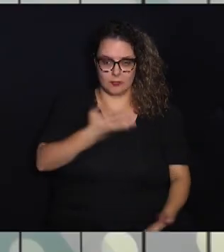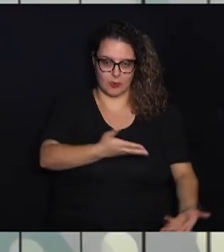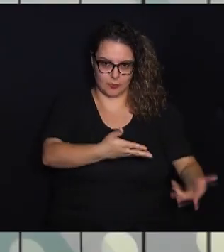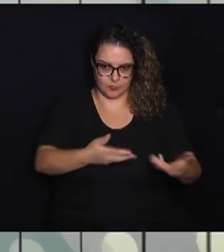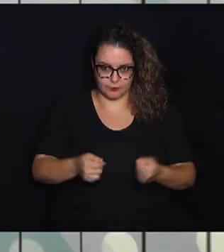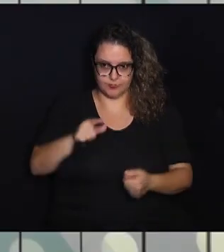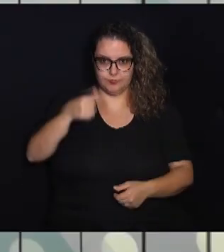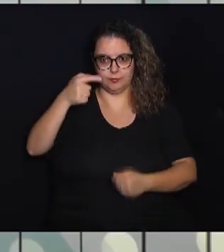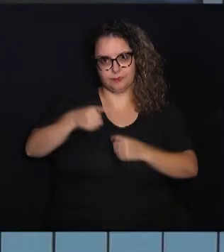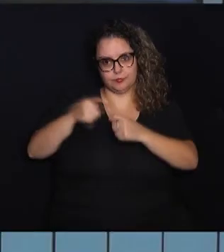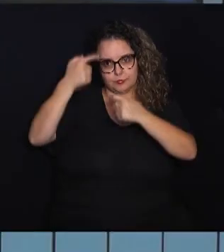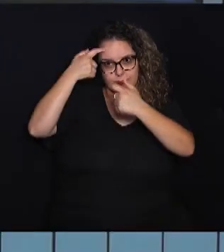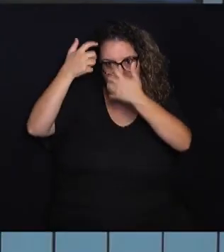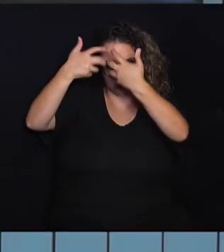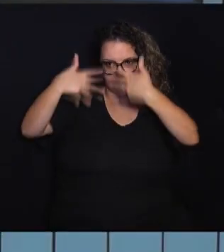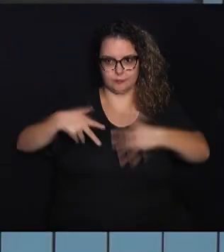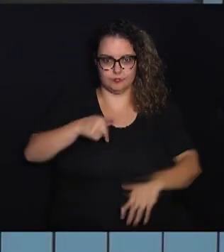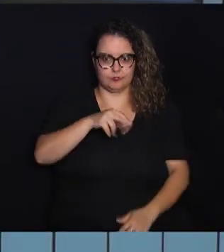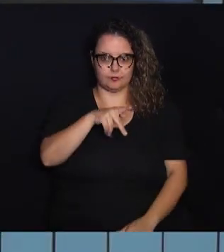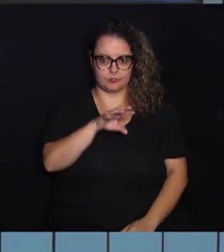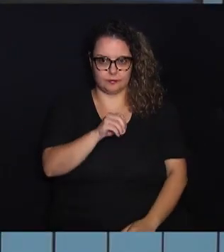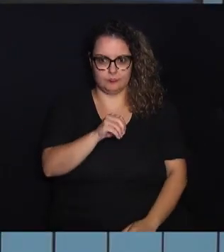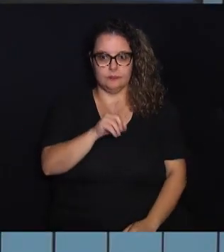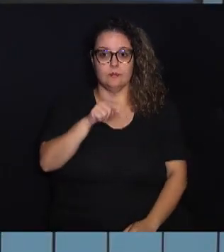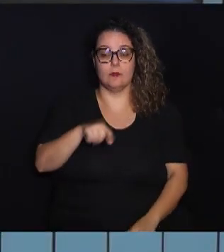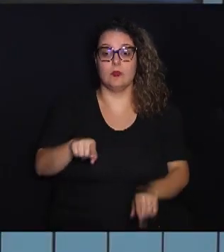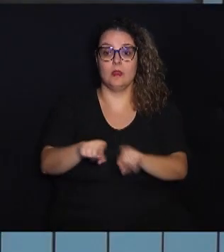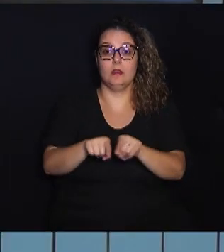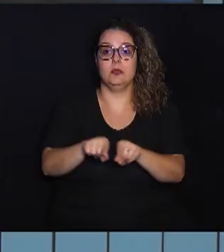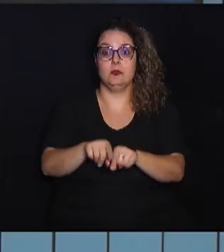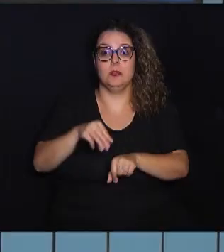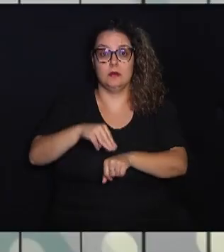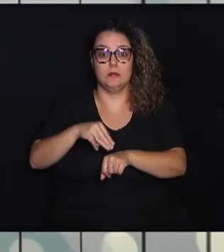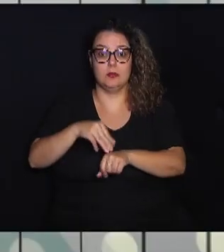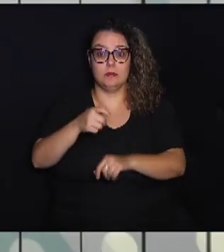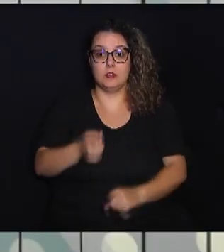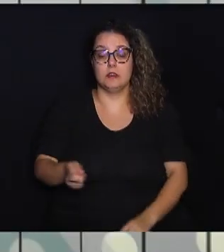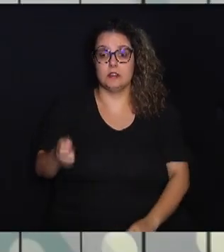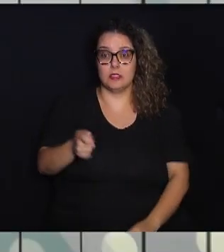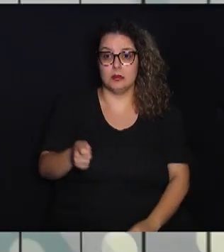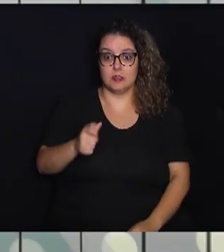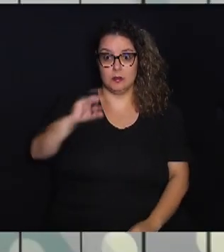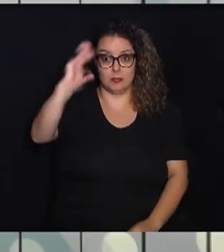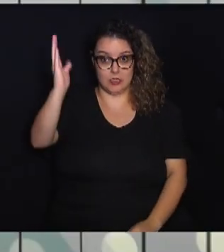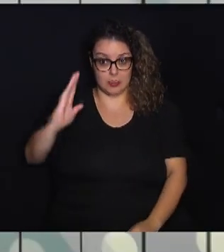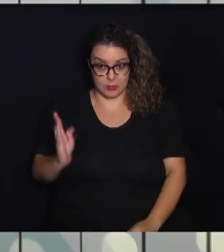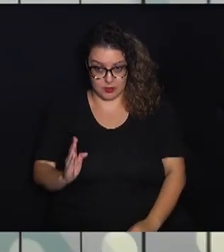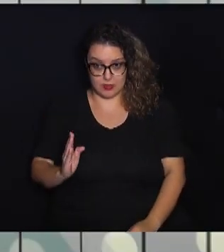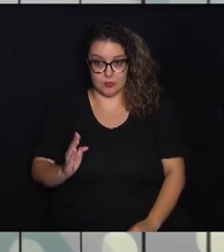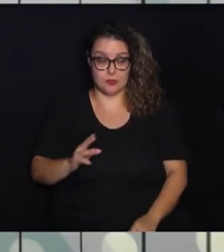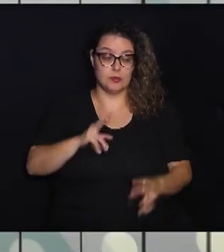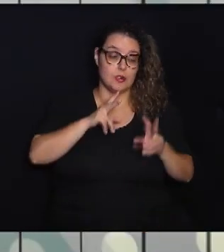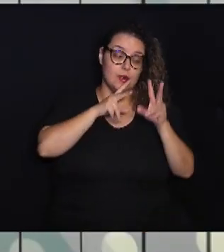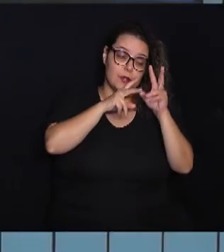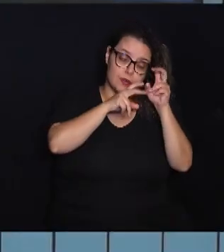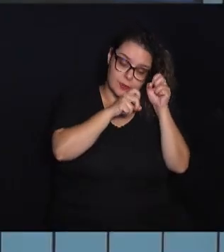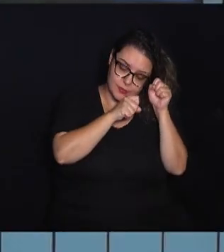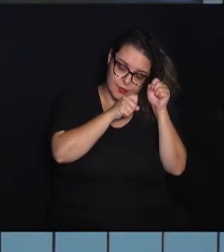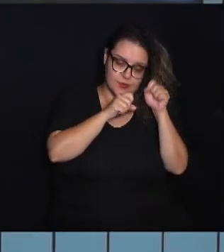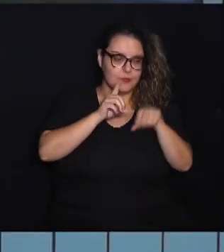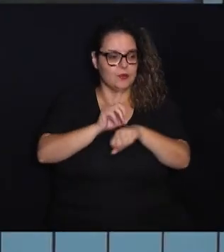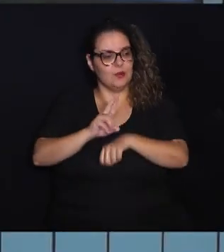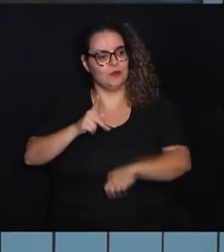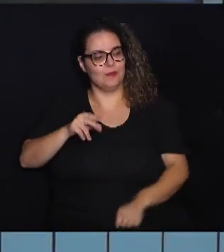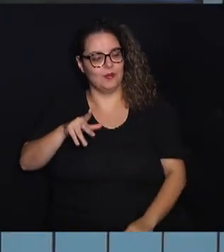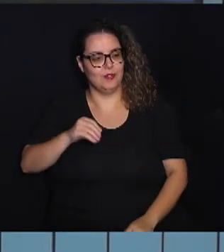o neurologista Paulo Mey. Ele também é membro da Associação Brasileira do Sono. Dr. Paulo, muito